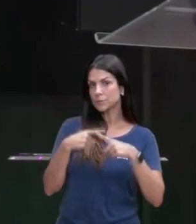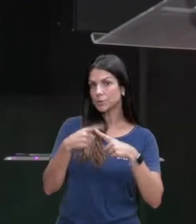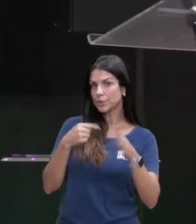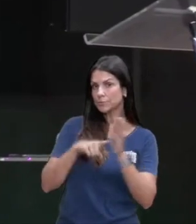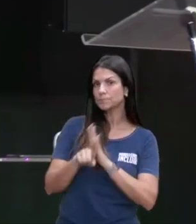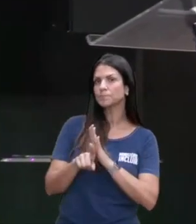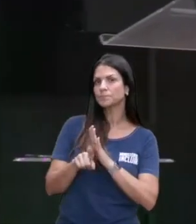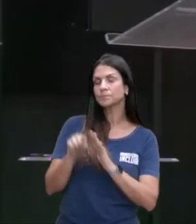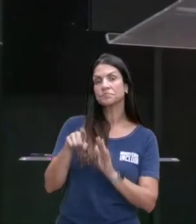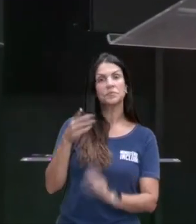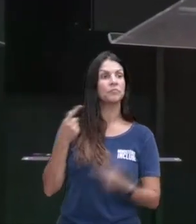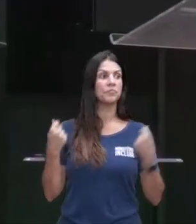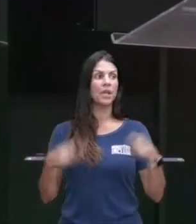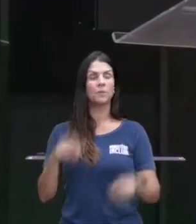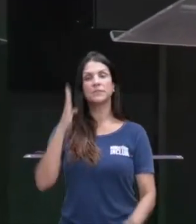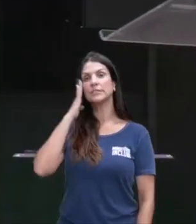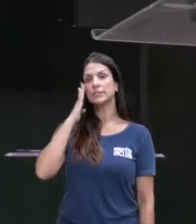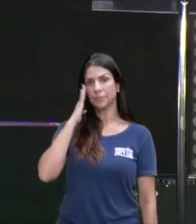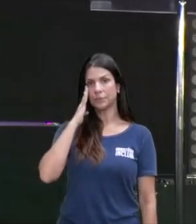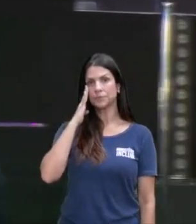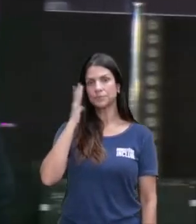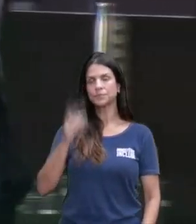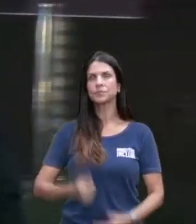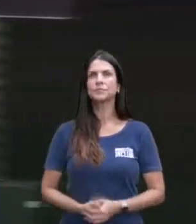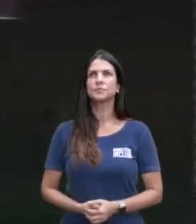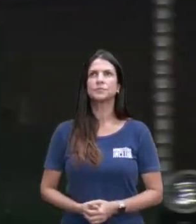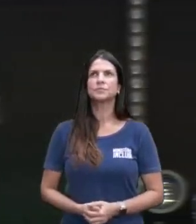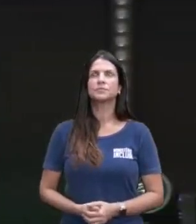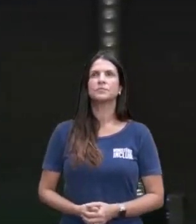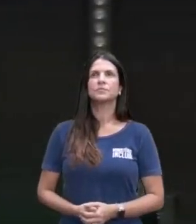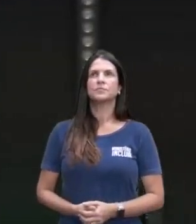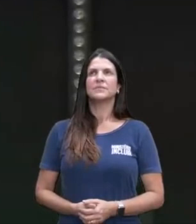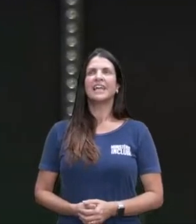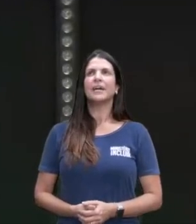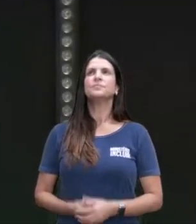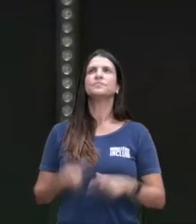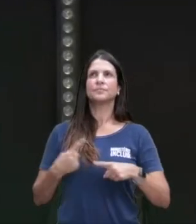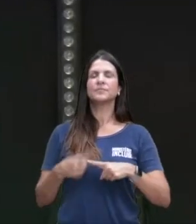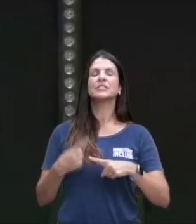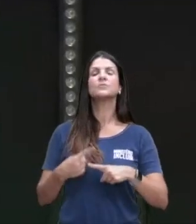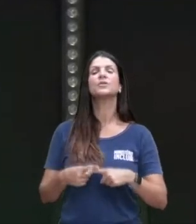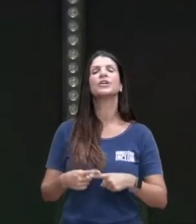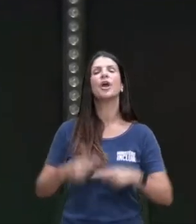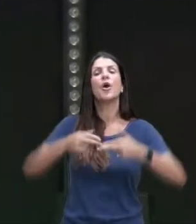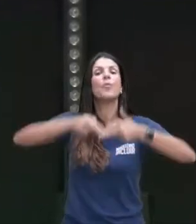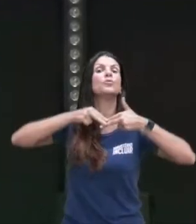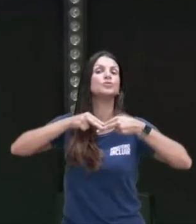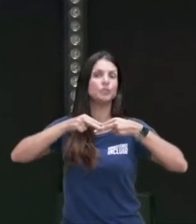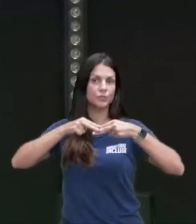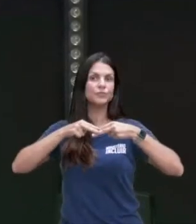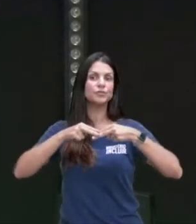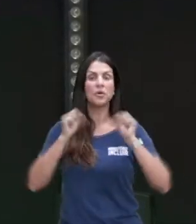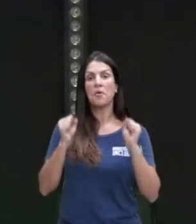e é bom que você sabia porque o que ele fez os motivos dele podem ser os